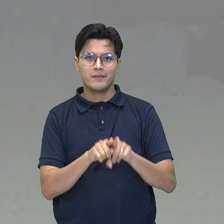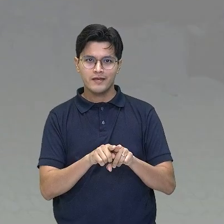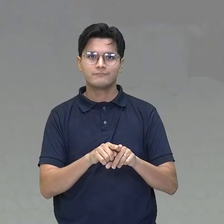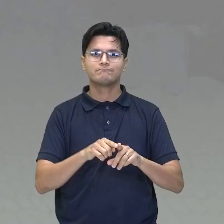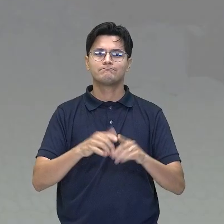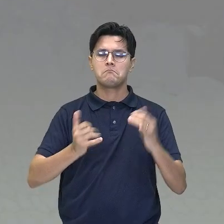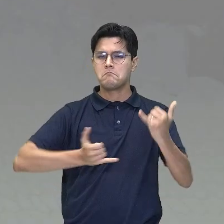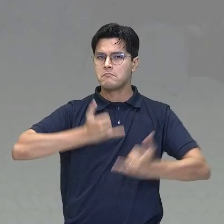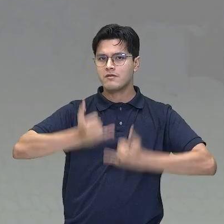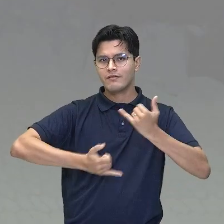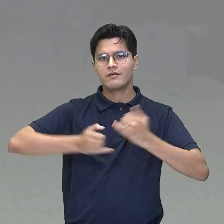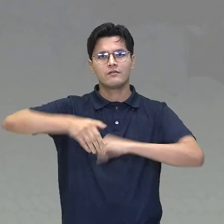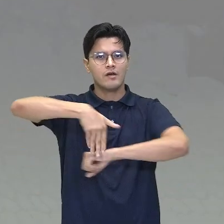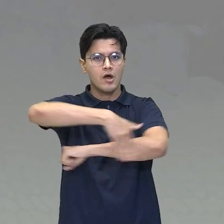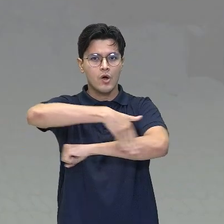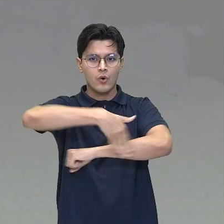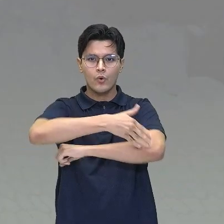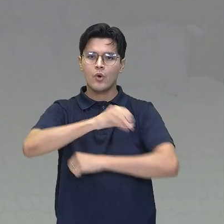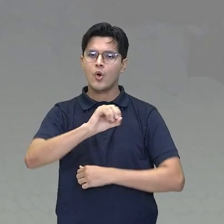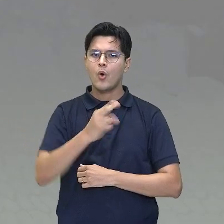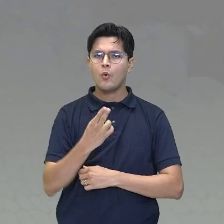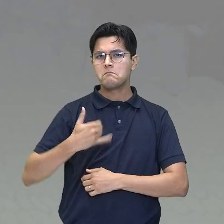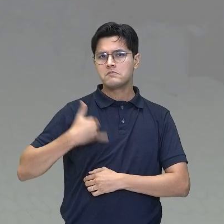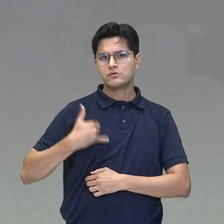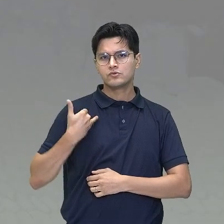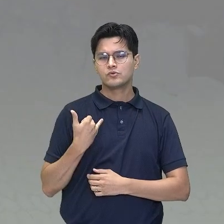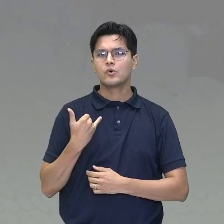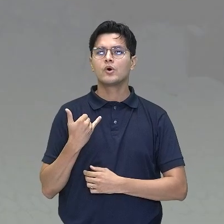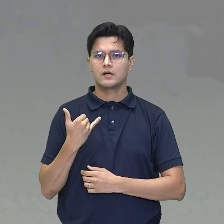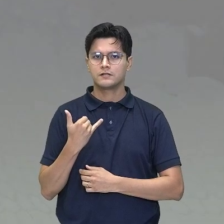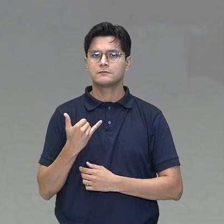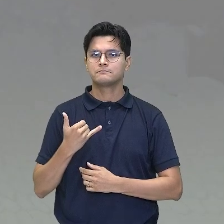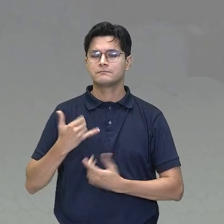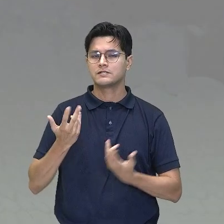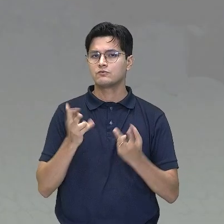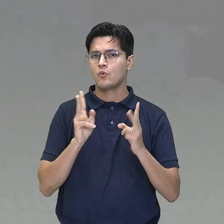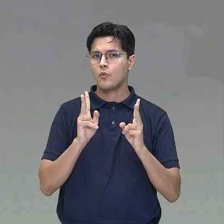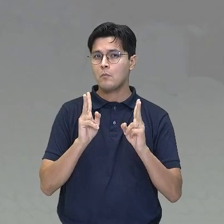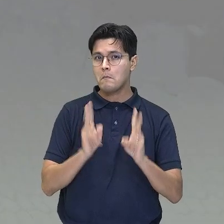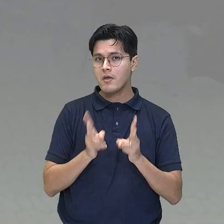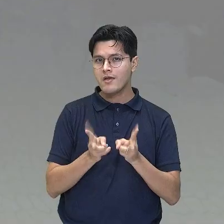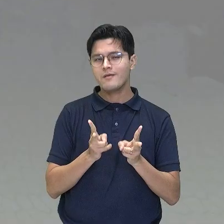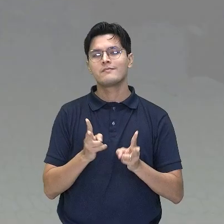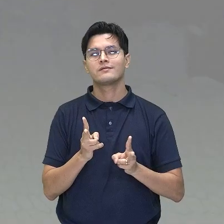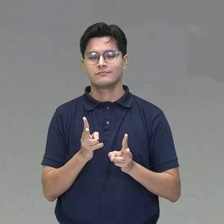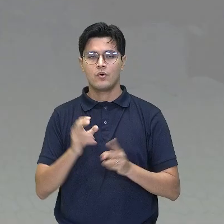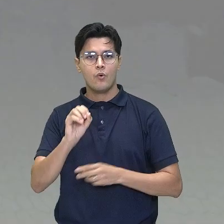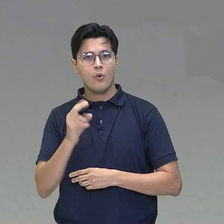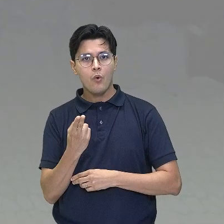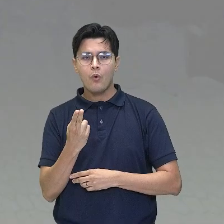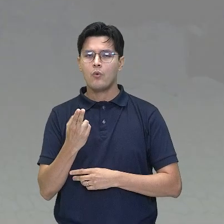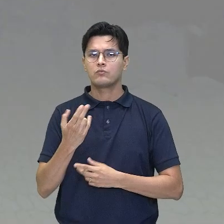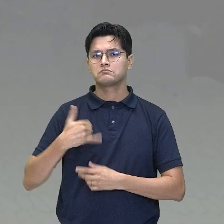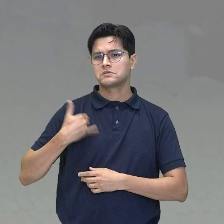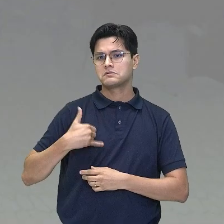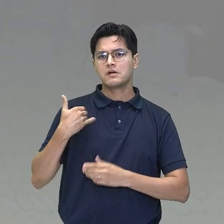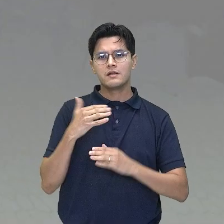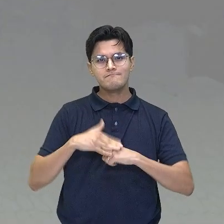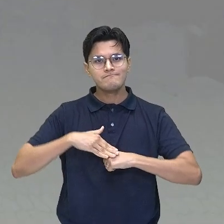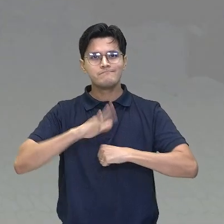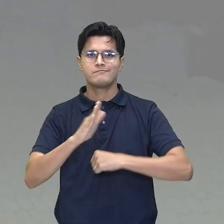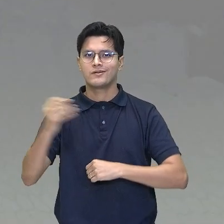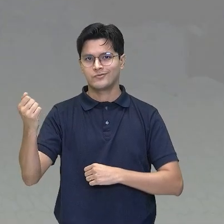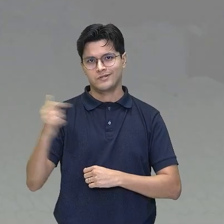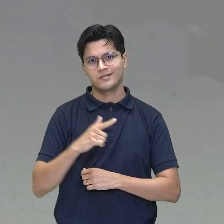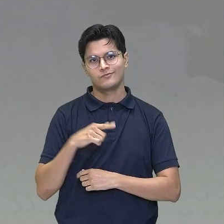pessoas da nossa idade, com pessoas mais jovens e com pessoas mais velhas. Ok? Vamos lá,